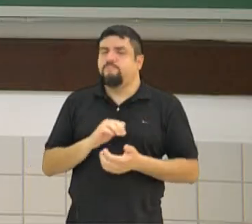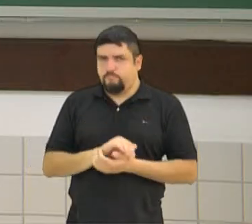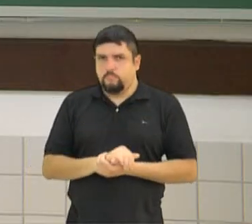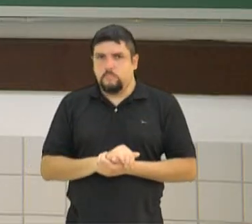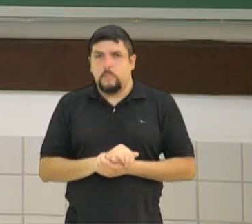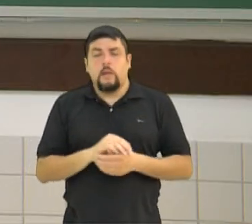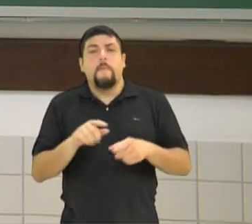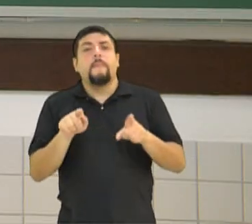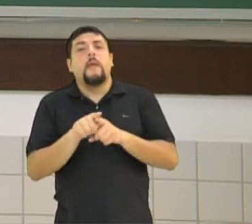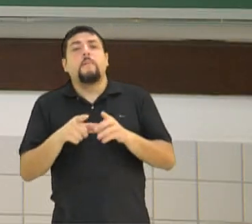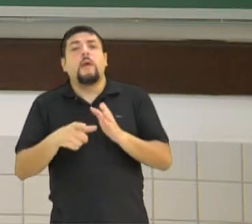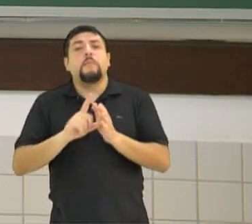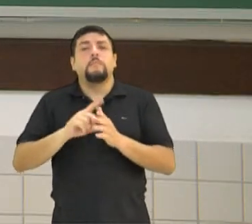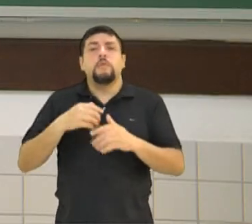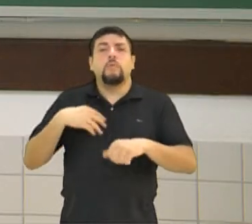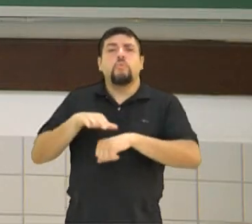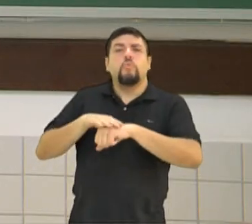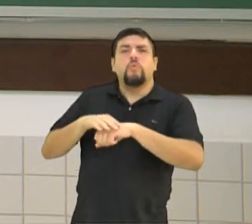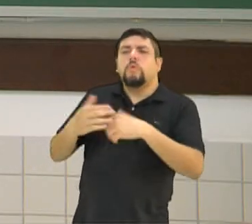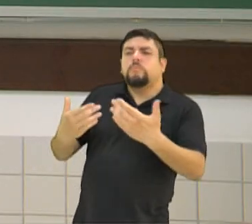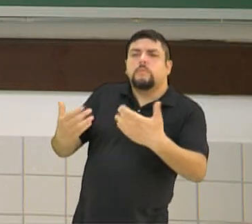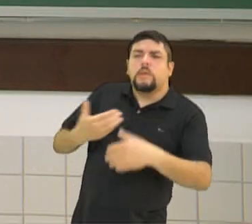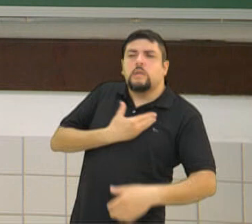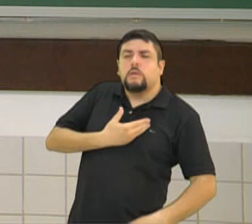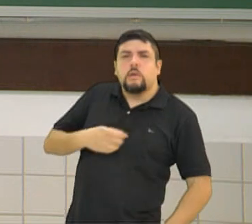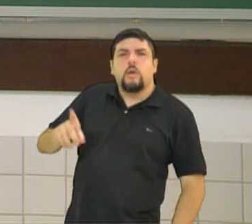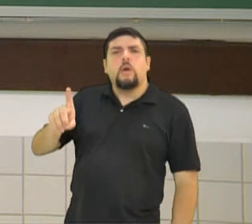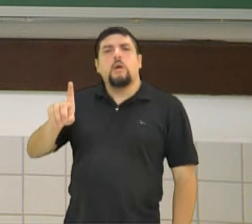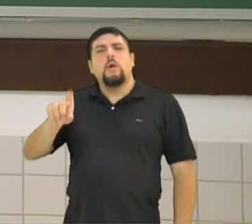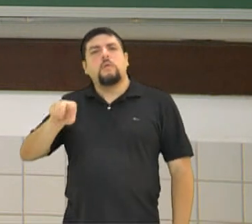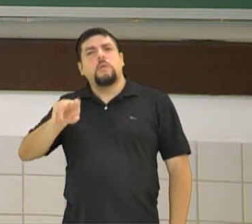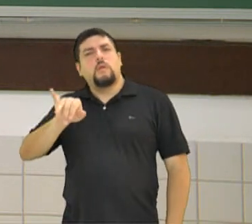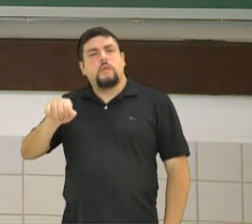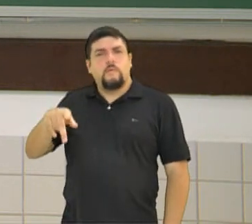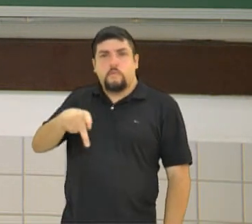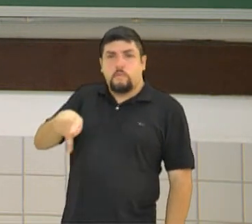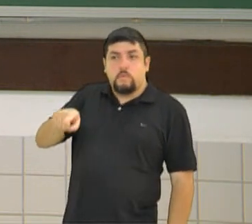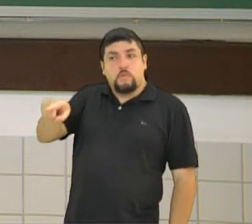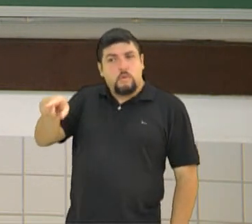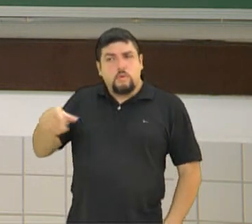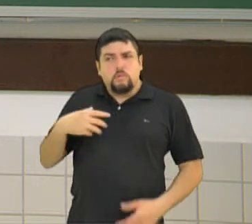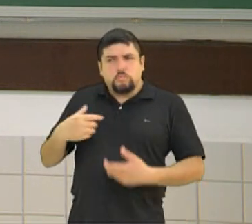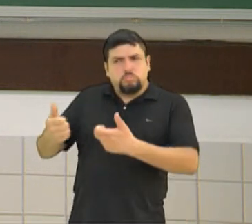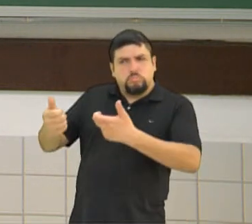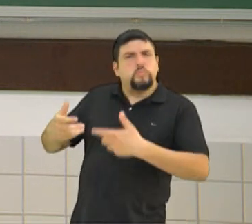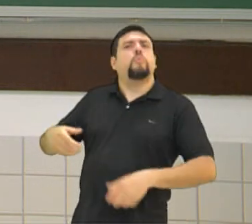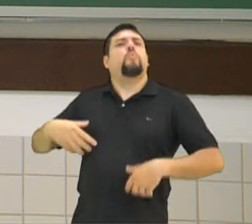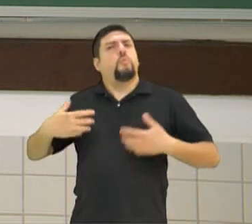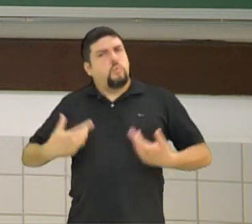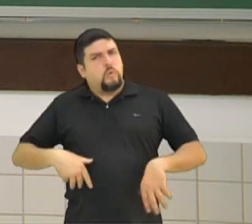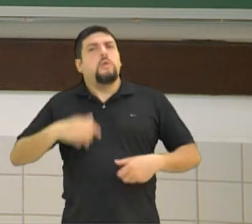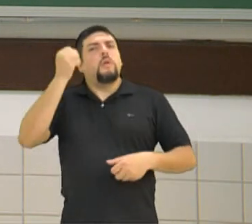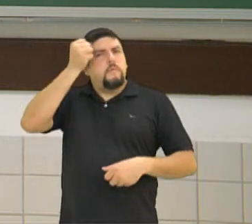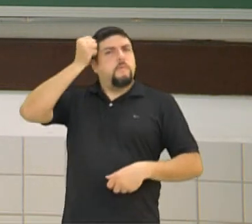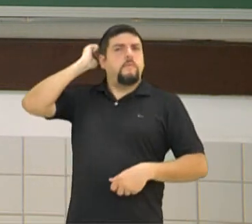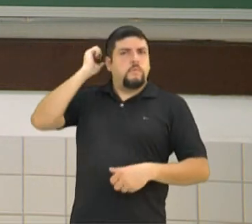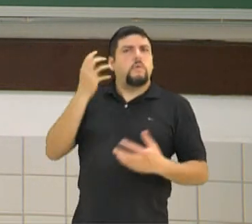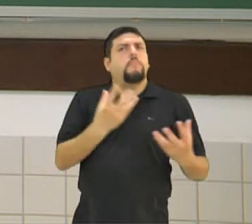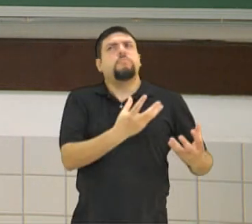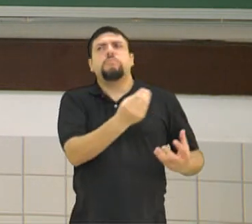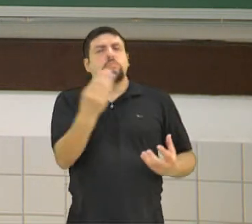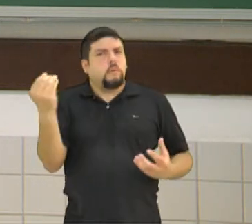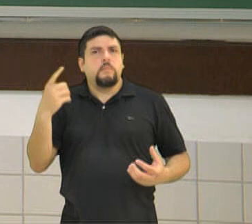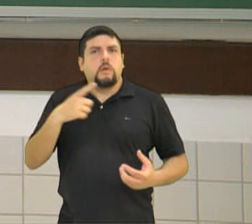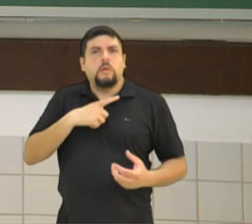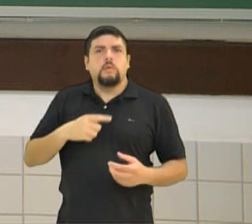bastidores, estava conversando aqui com o Davi, que está acompanhando as aulas, e isso é bastante cobrado em vestibular, né? A gente já falou disso, certo? E